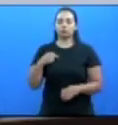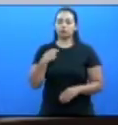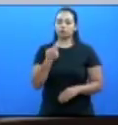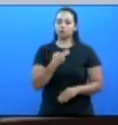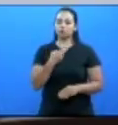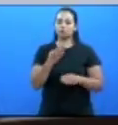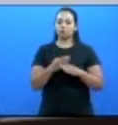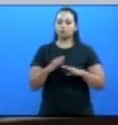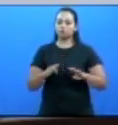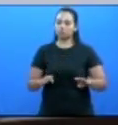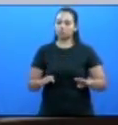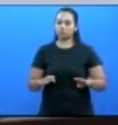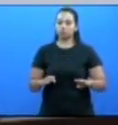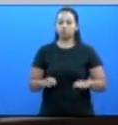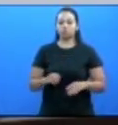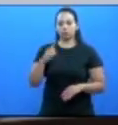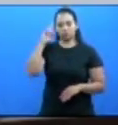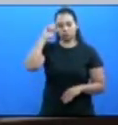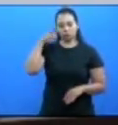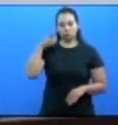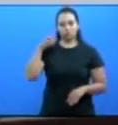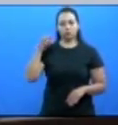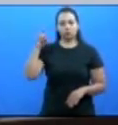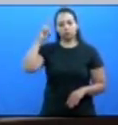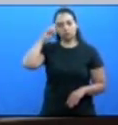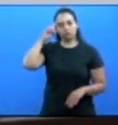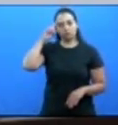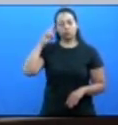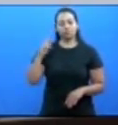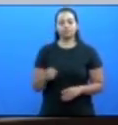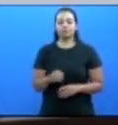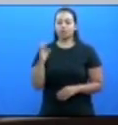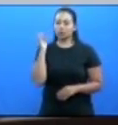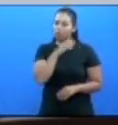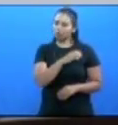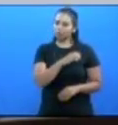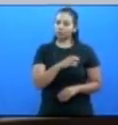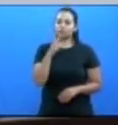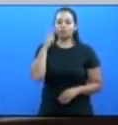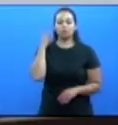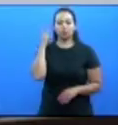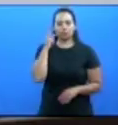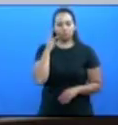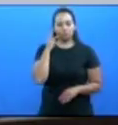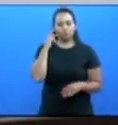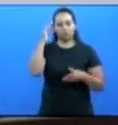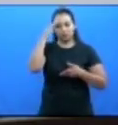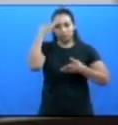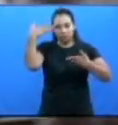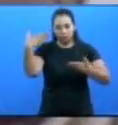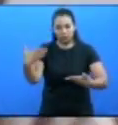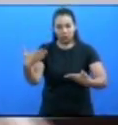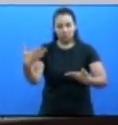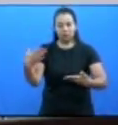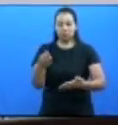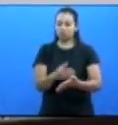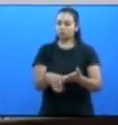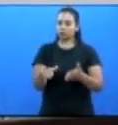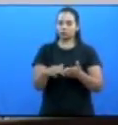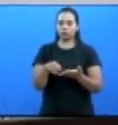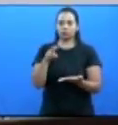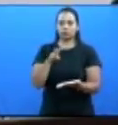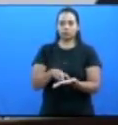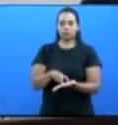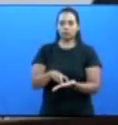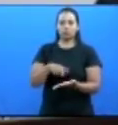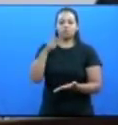a ordem do dia. Eu só gostaria de, muito rapidamente, agradecer aos vereadores que, durante a manhã de hoje, especialmente a vereadora Tiesa,